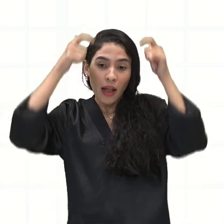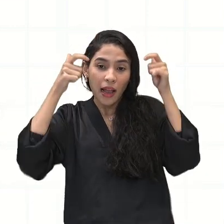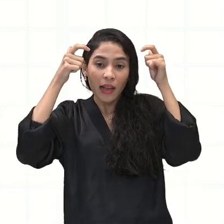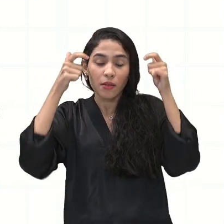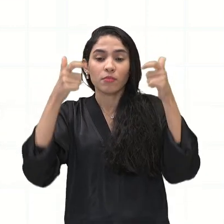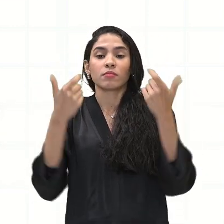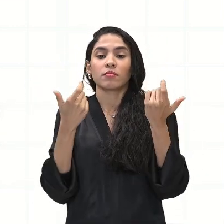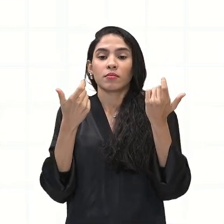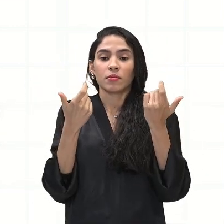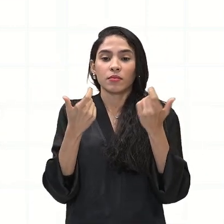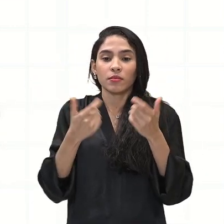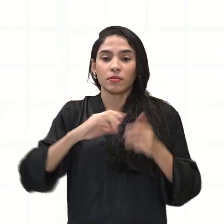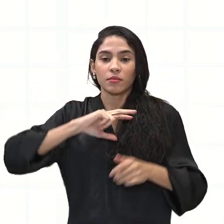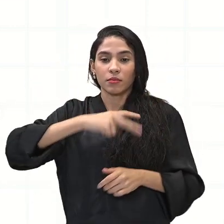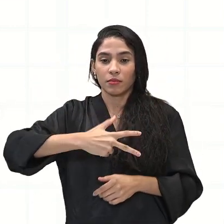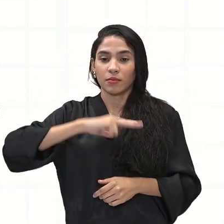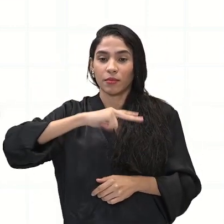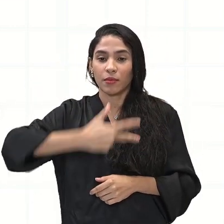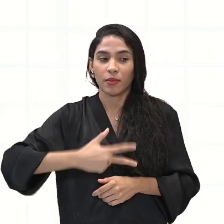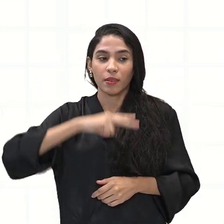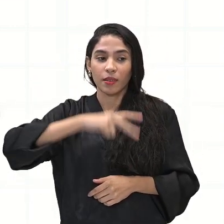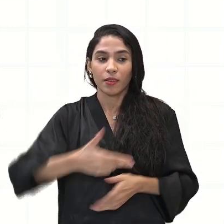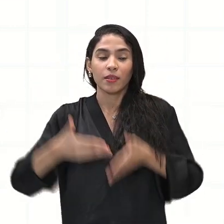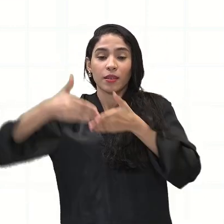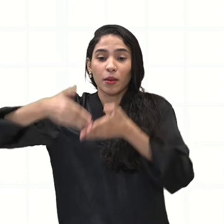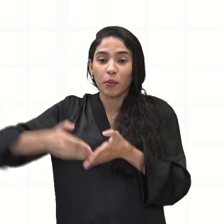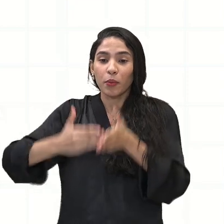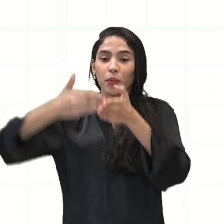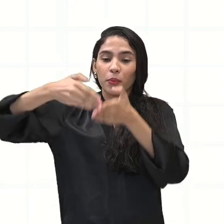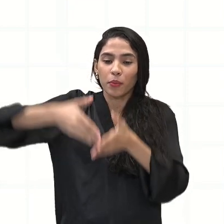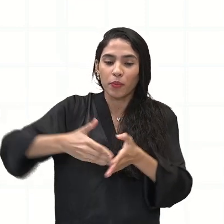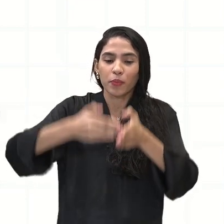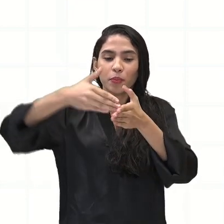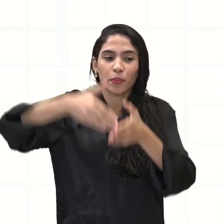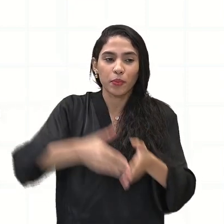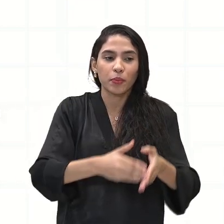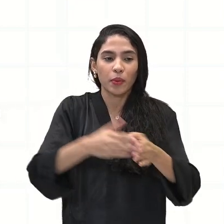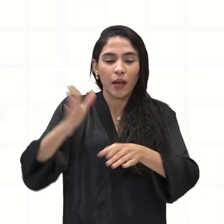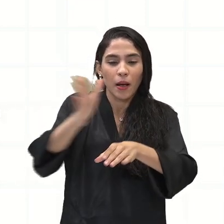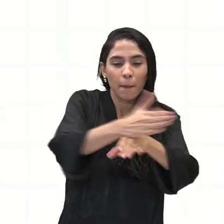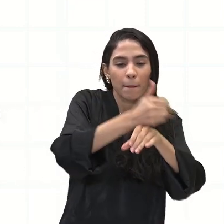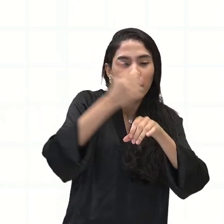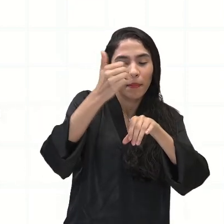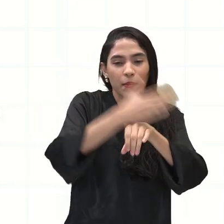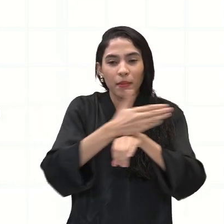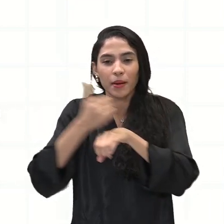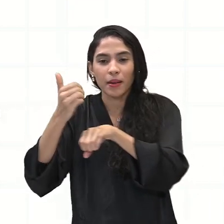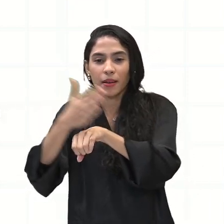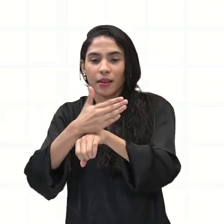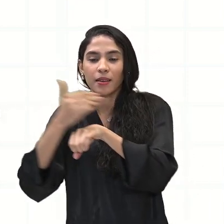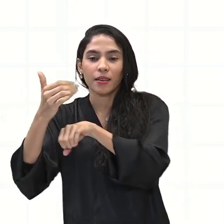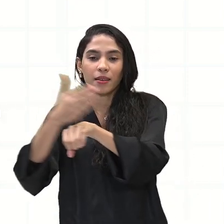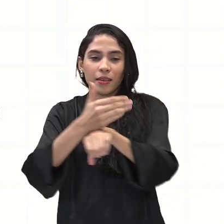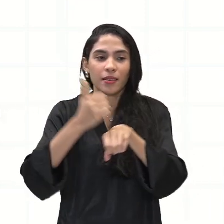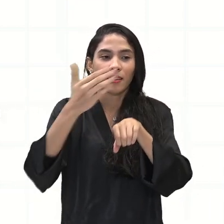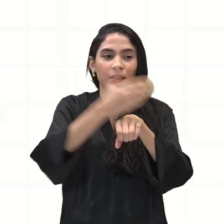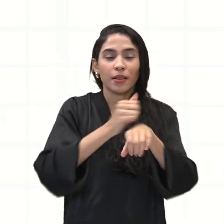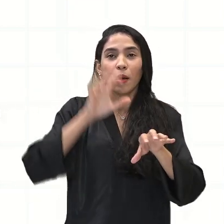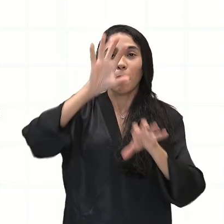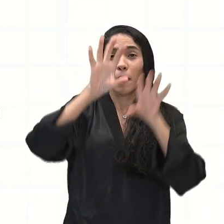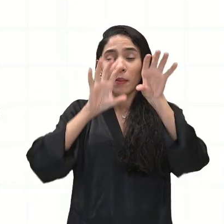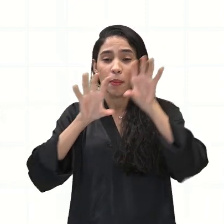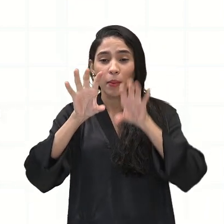mar, né? E conquistou terras na América, na África, enfim. Então,